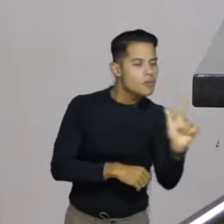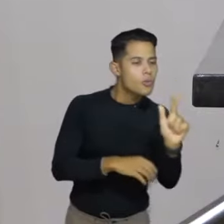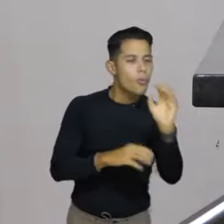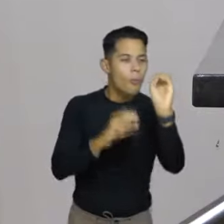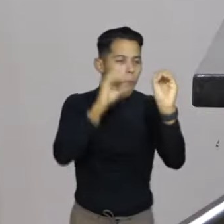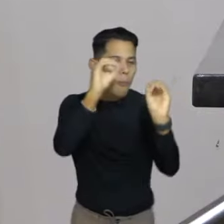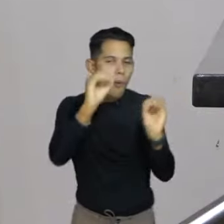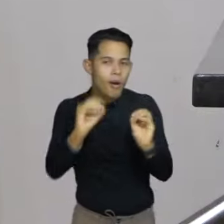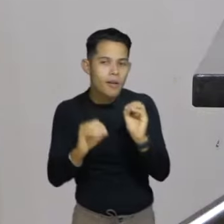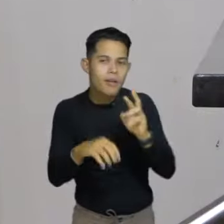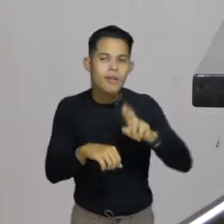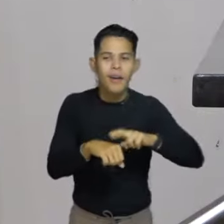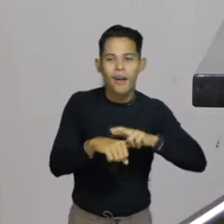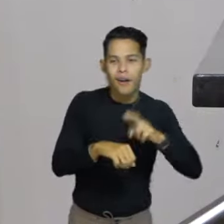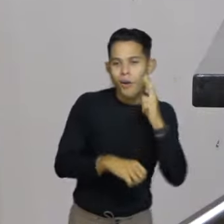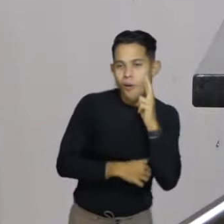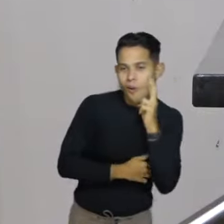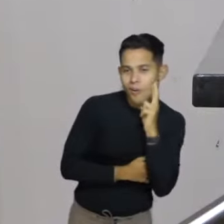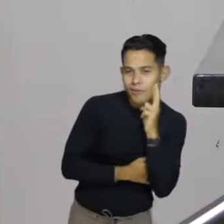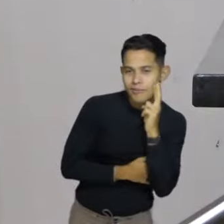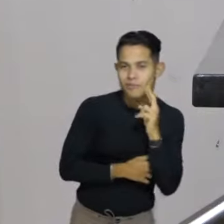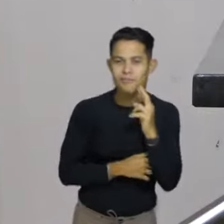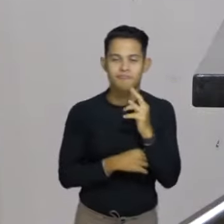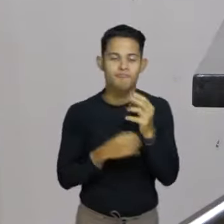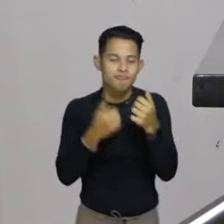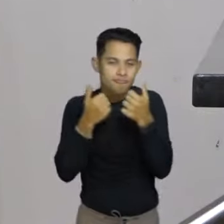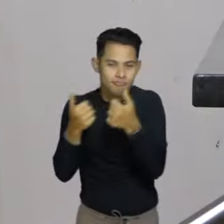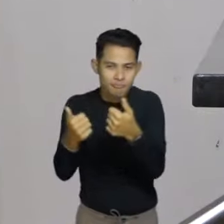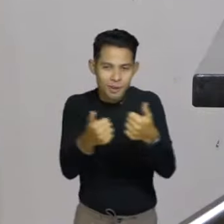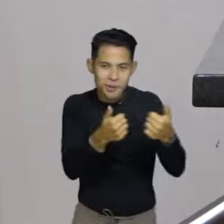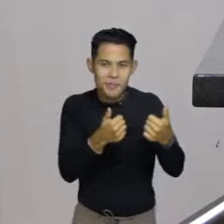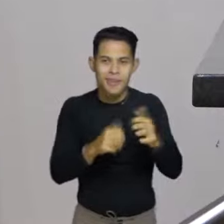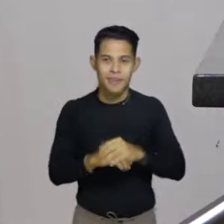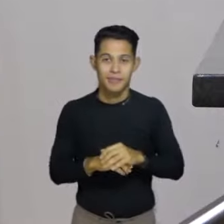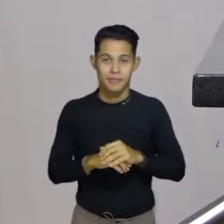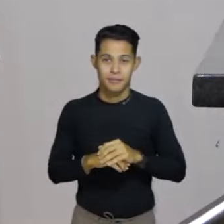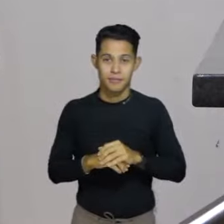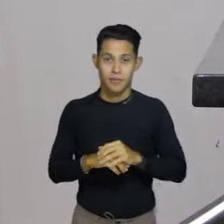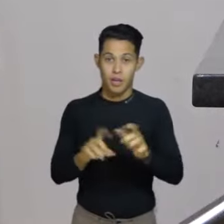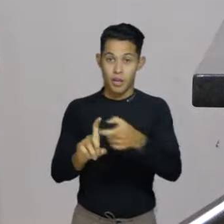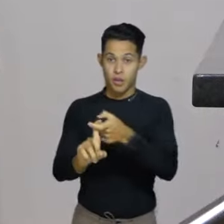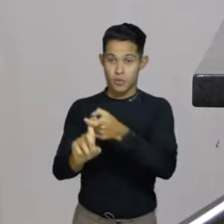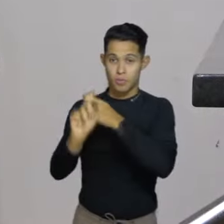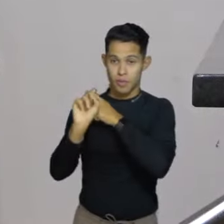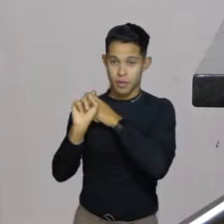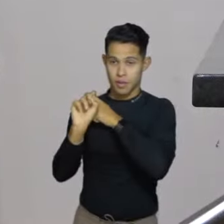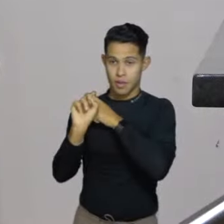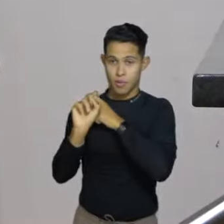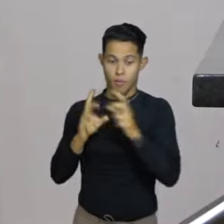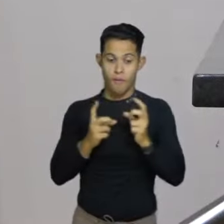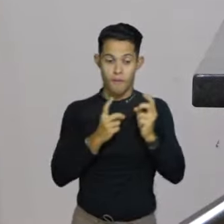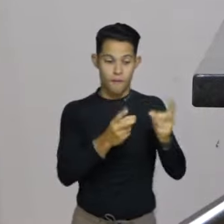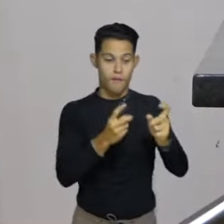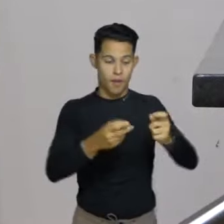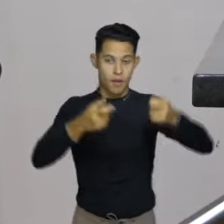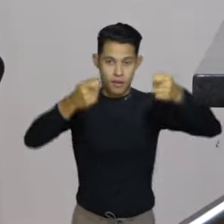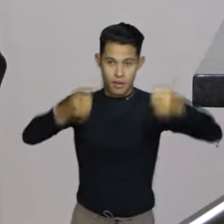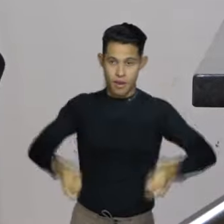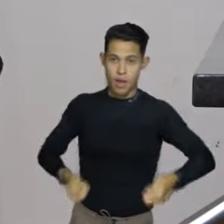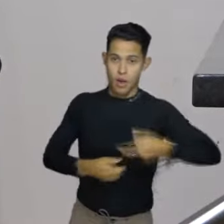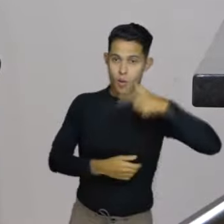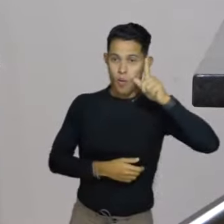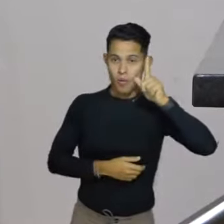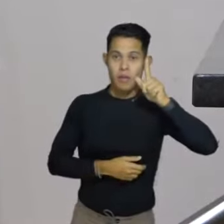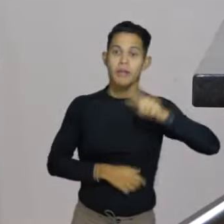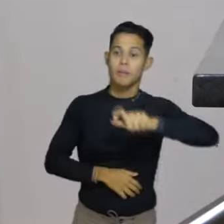tudo bem se não fosse a suspensão do leilão da Conab no dia de ontem e nós ia ter produtor de arosco que ia tá se